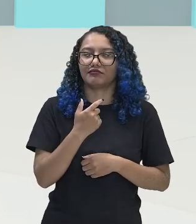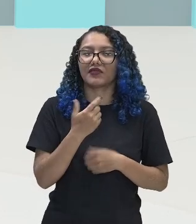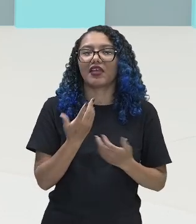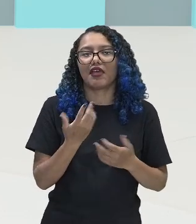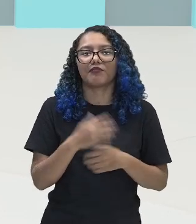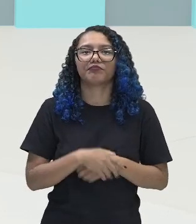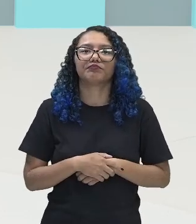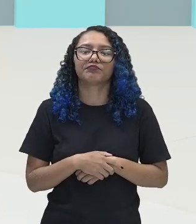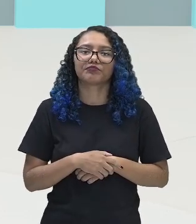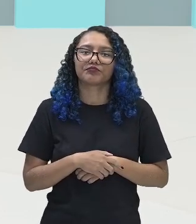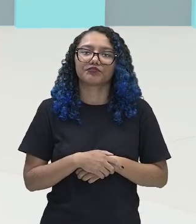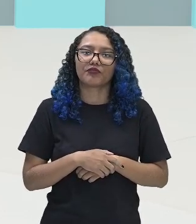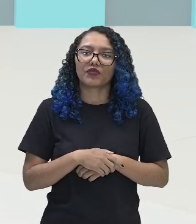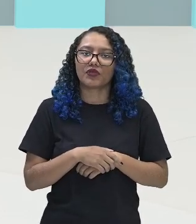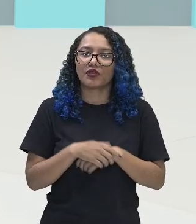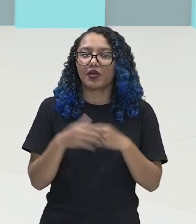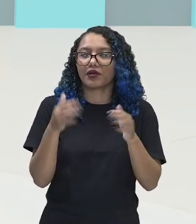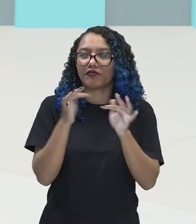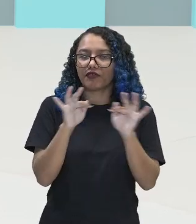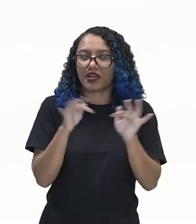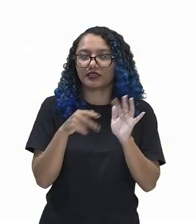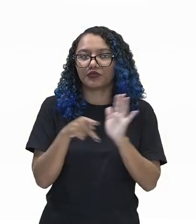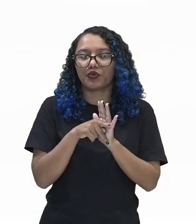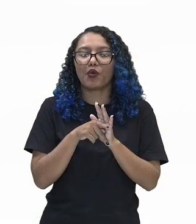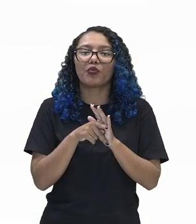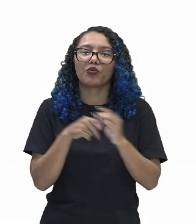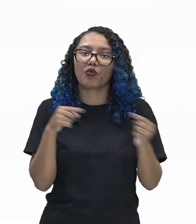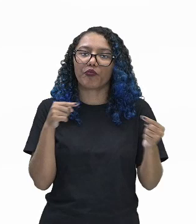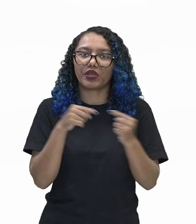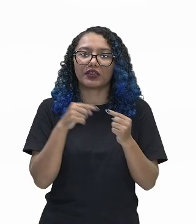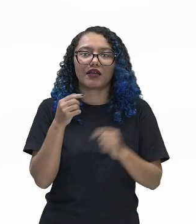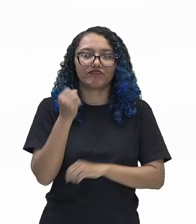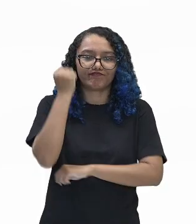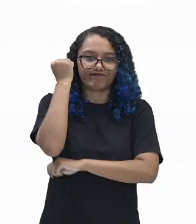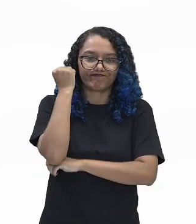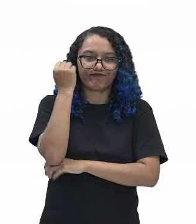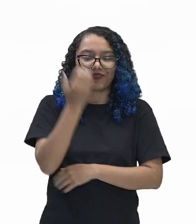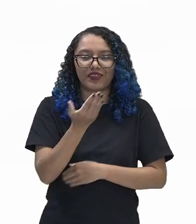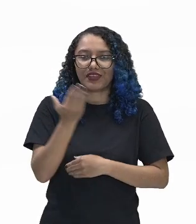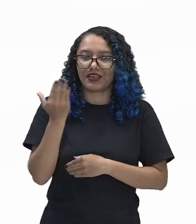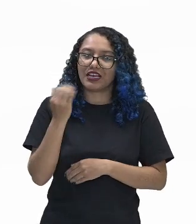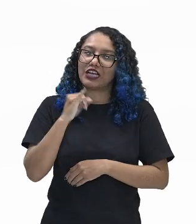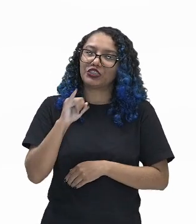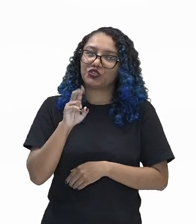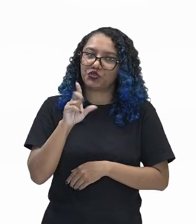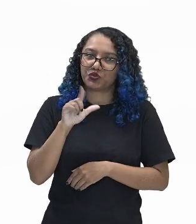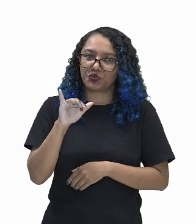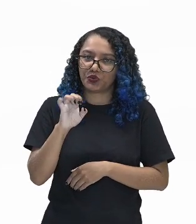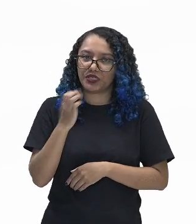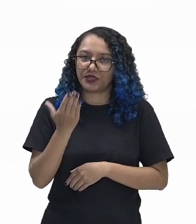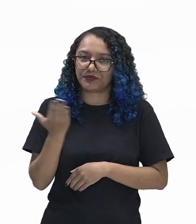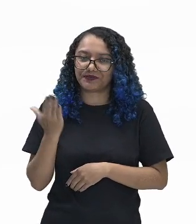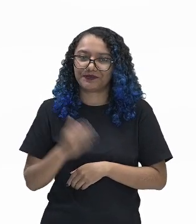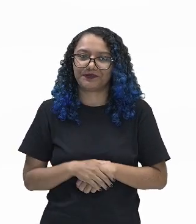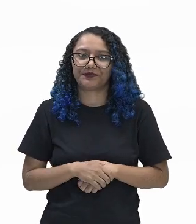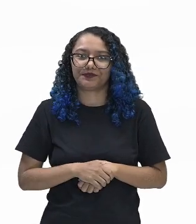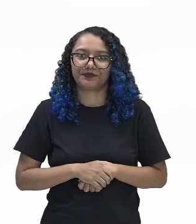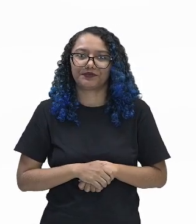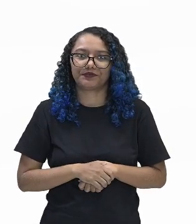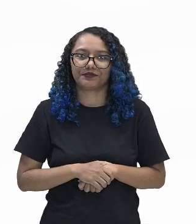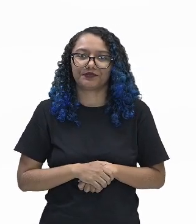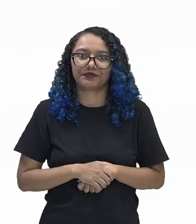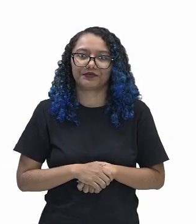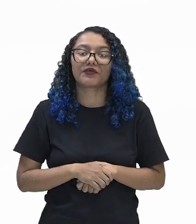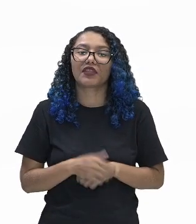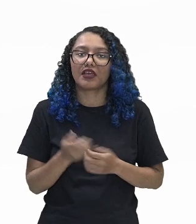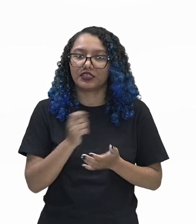resistência, tá bom? Então agora vamos conhecer a nossa autora. Vejam aí comigo, essa é a Julie Trudoado Rico. Olha o que diz, é uma